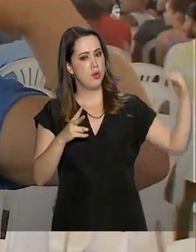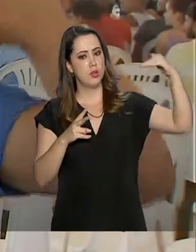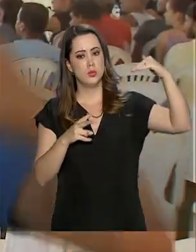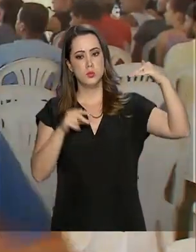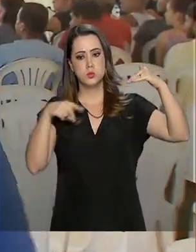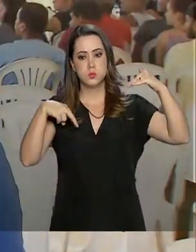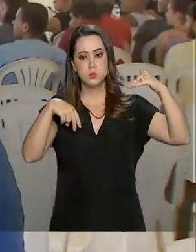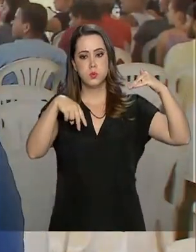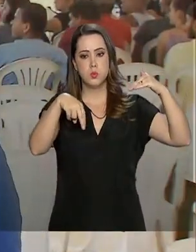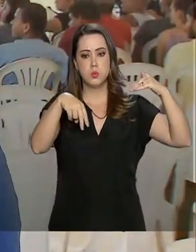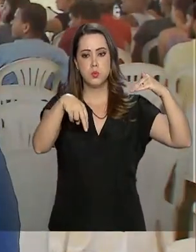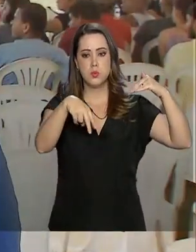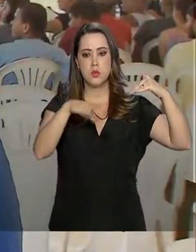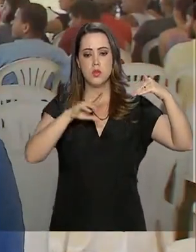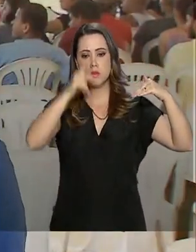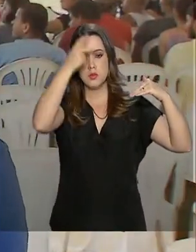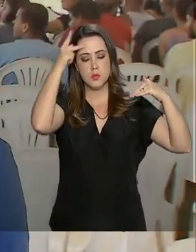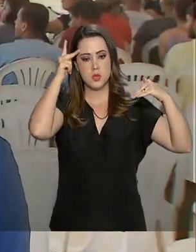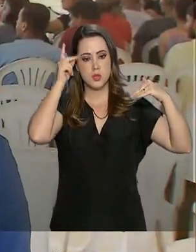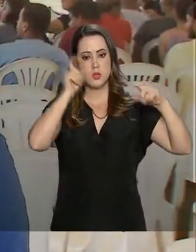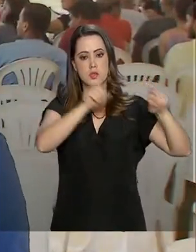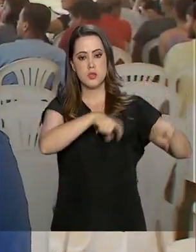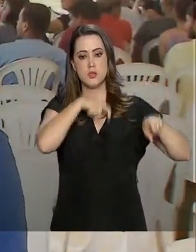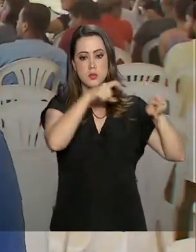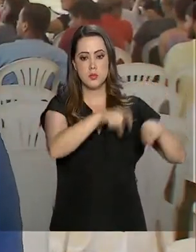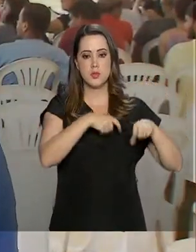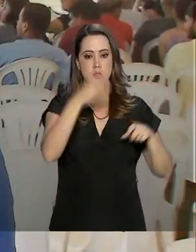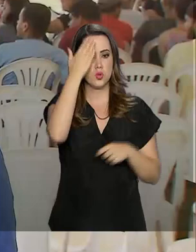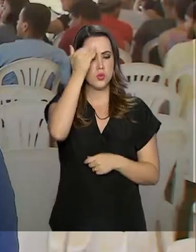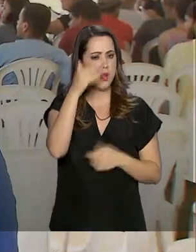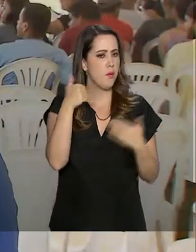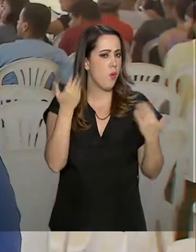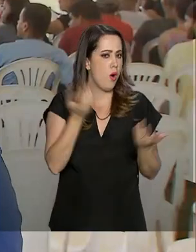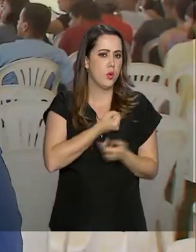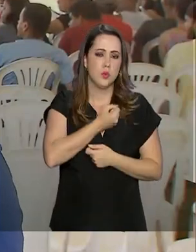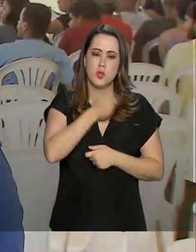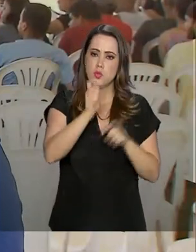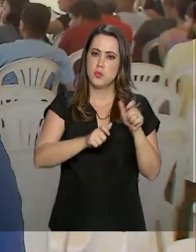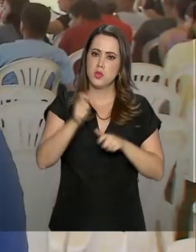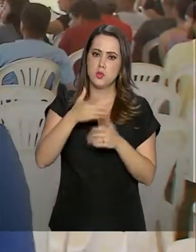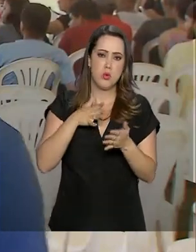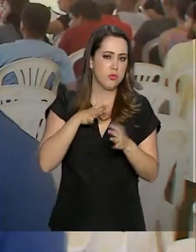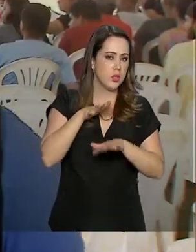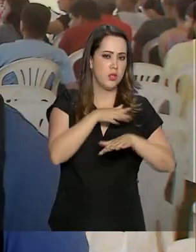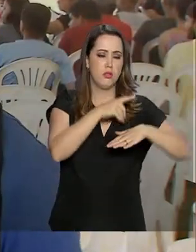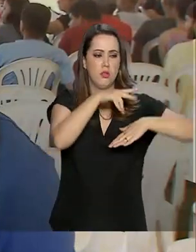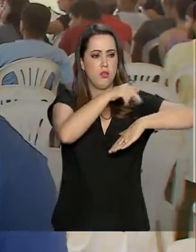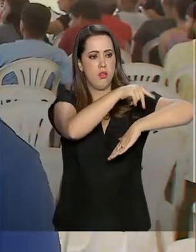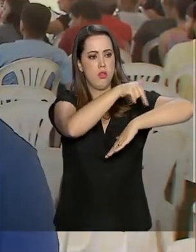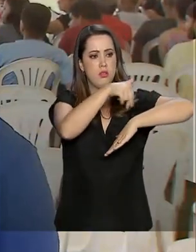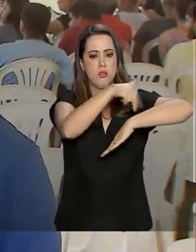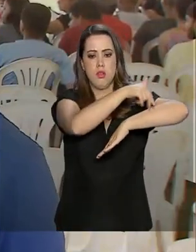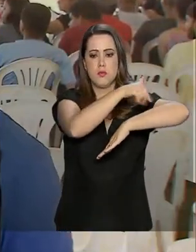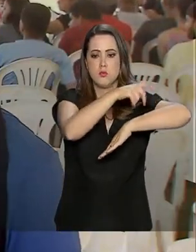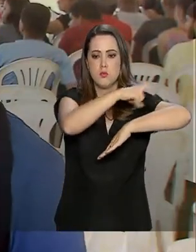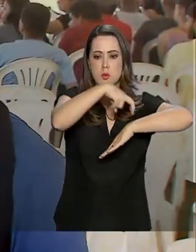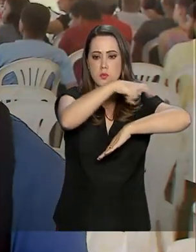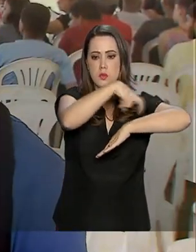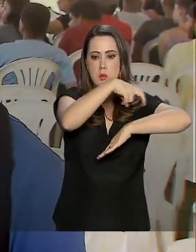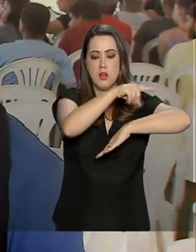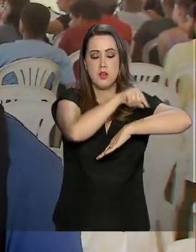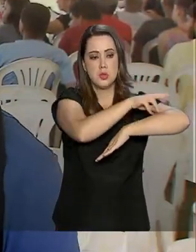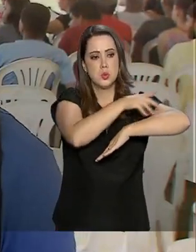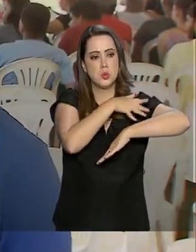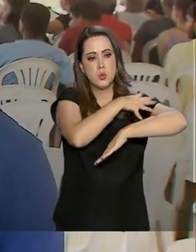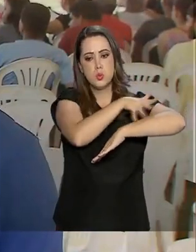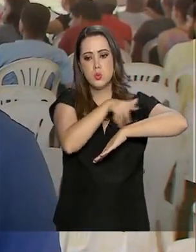a atacar nós, mas chegou a limpar muita gente que estava trabalhando lá, que nós não sabemos quantas pessoas, o certo, que foi levado pelo rejeito, estava trabalhando lá na hora. Nós